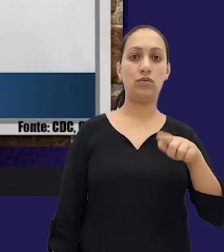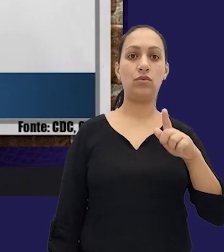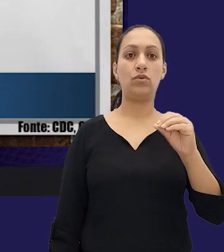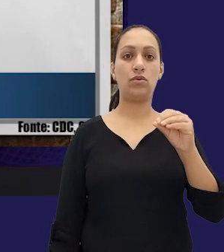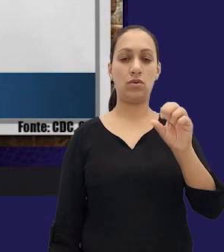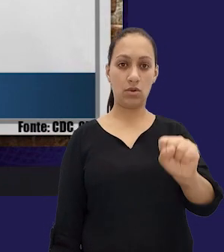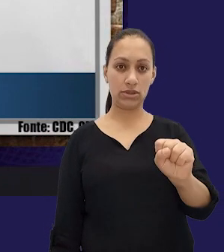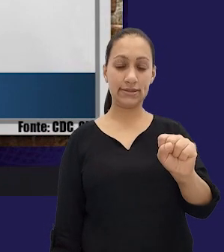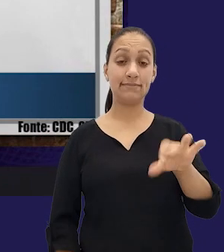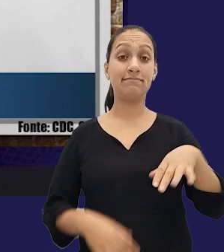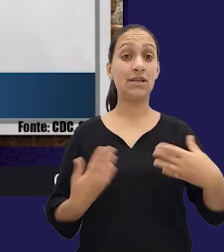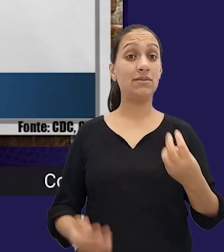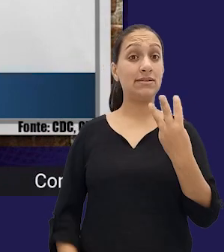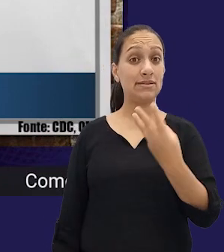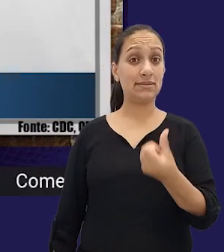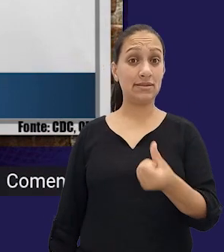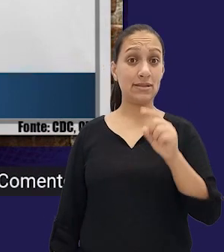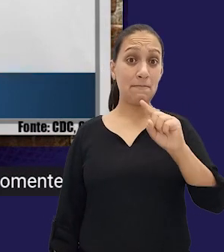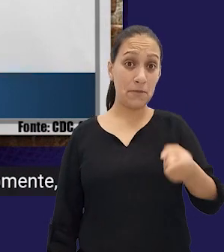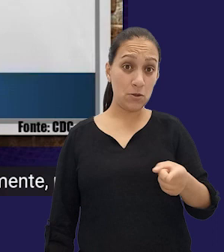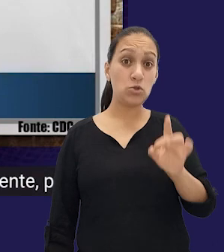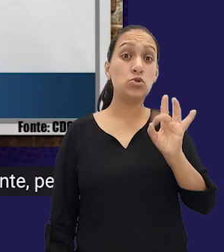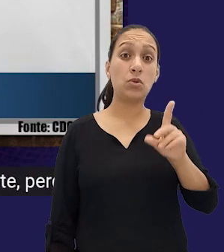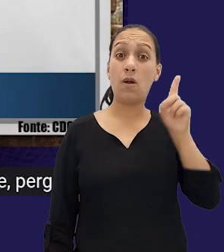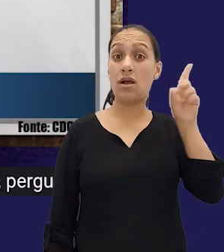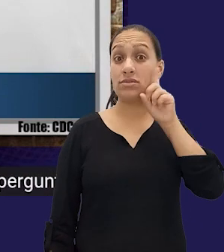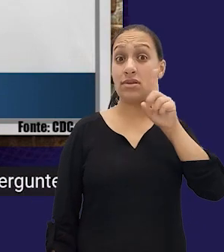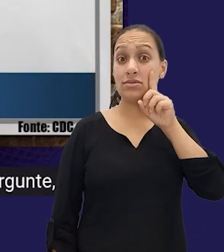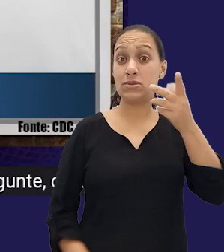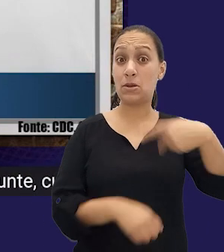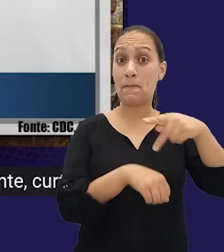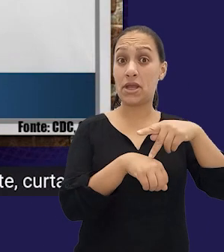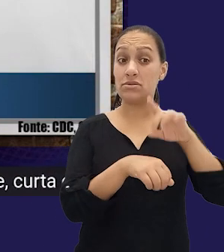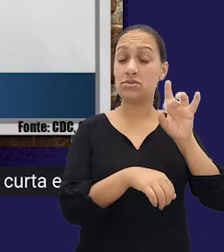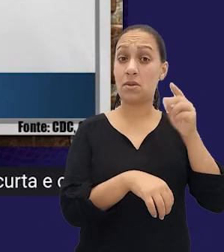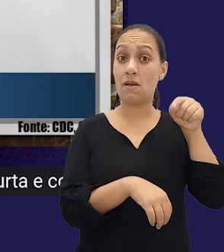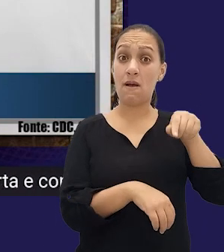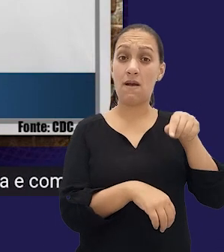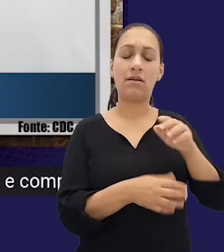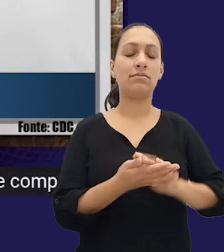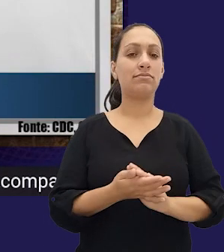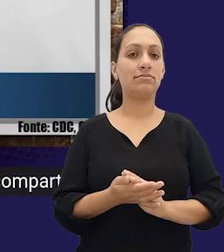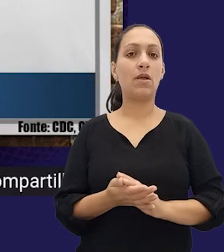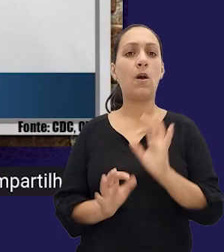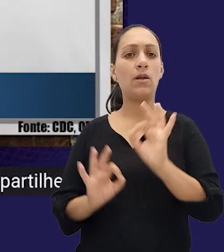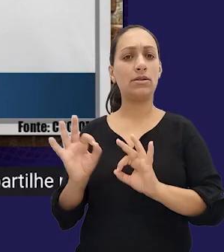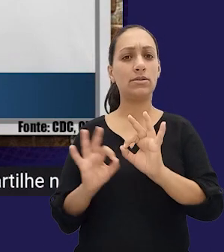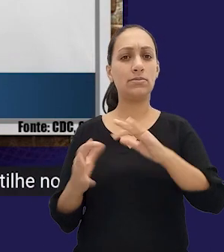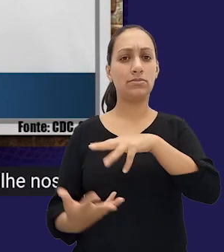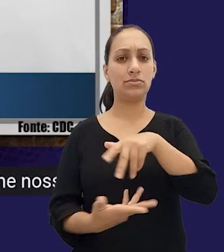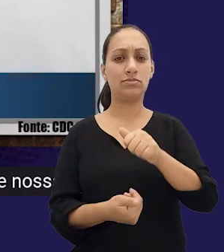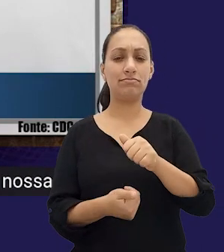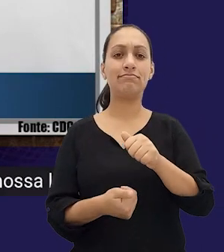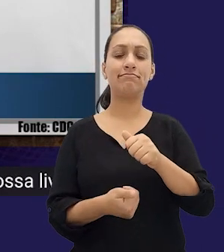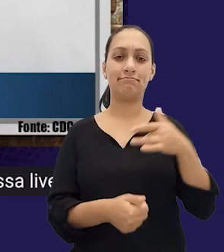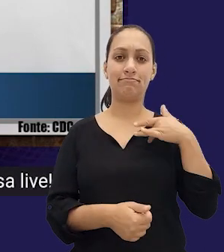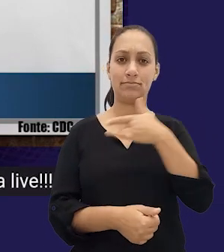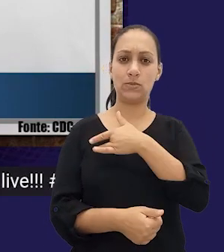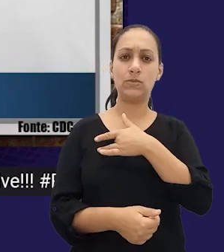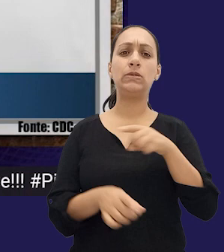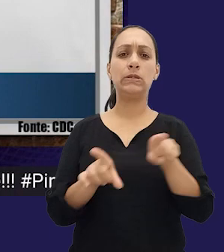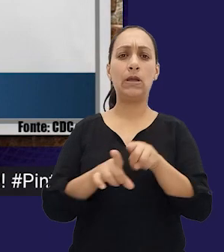então, 36 mil era só para os Estados Unidos. A Organização Mundial da Saúde, né, fez essa mesma leitura e fez